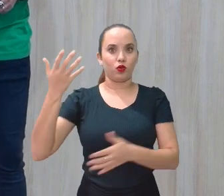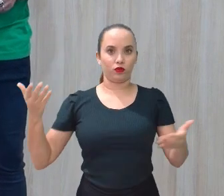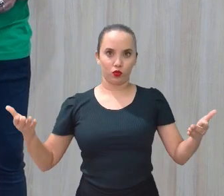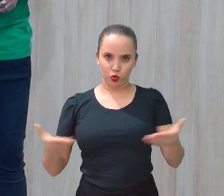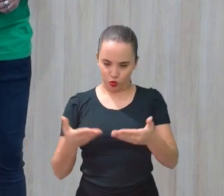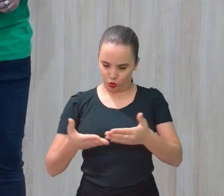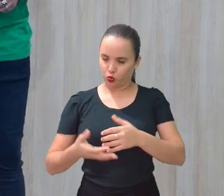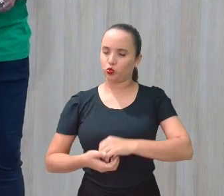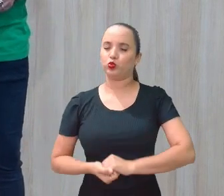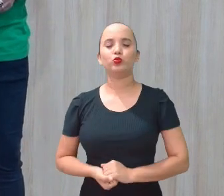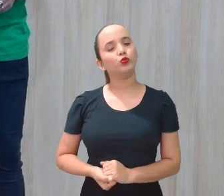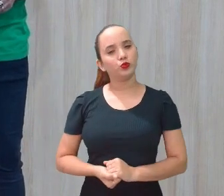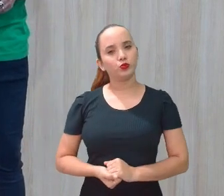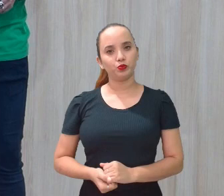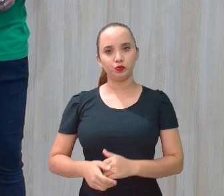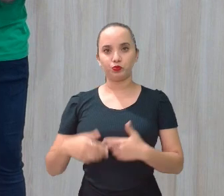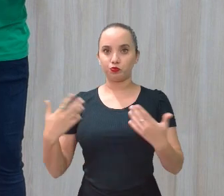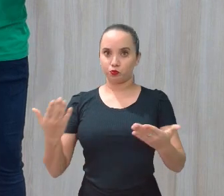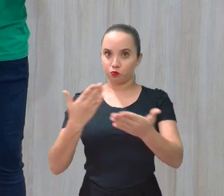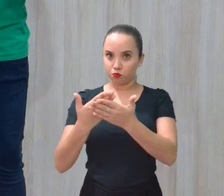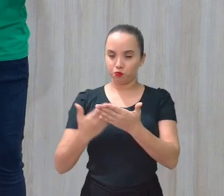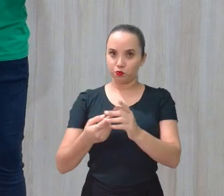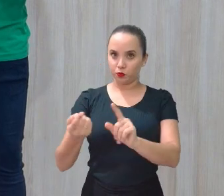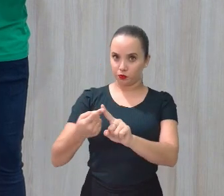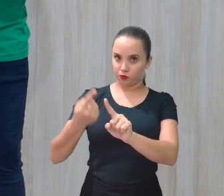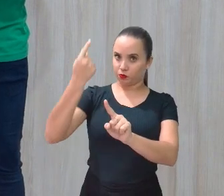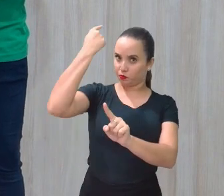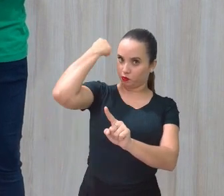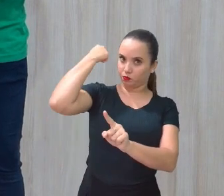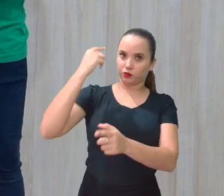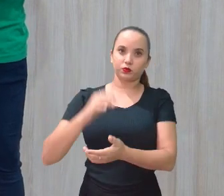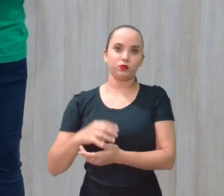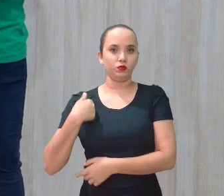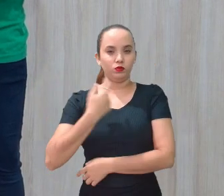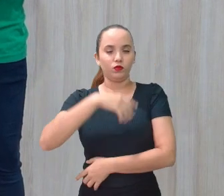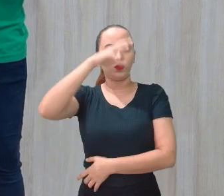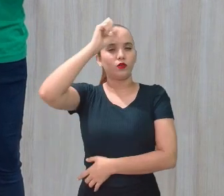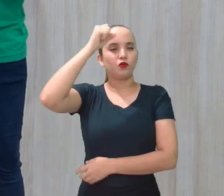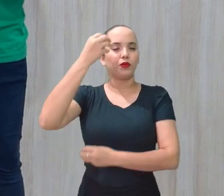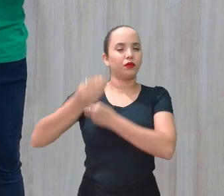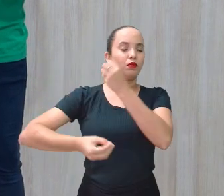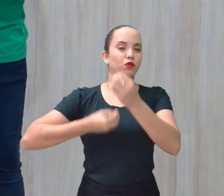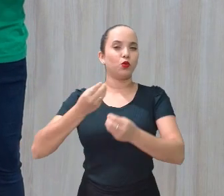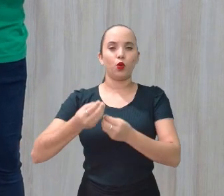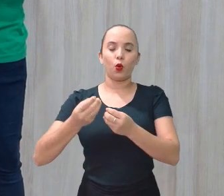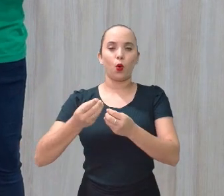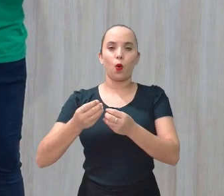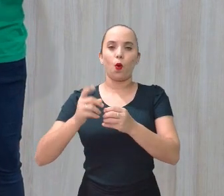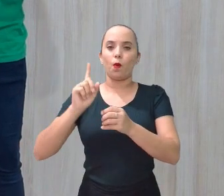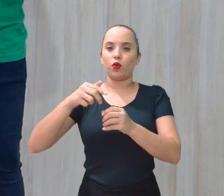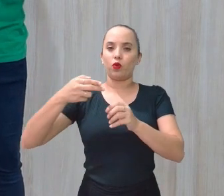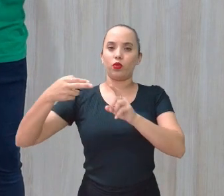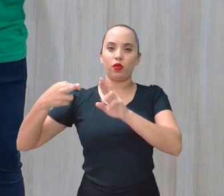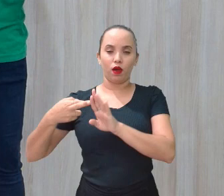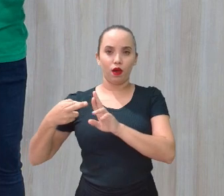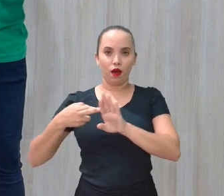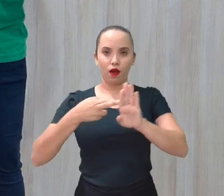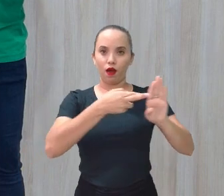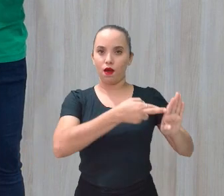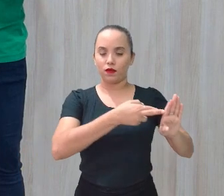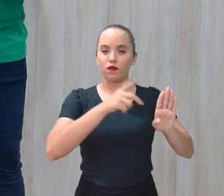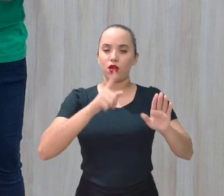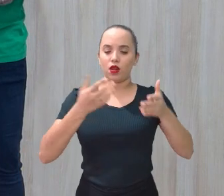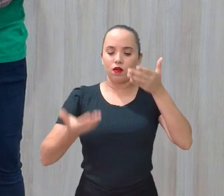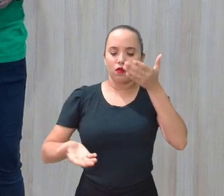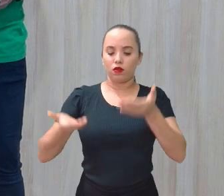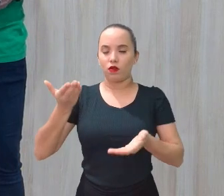né? Então, na aula passada, a gente aprendeu como é que essas técnicas elas fazem referência com a ideia da balança, com a ideia